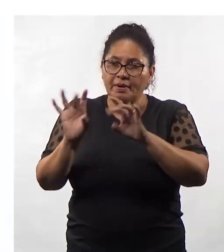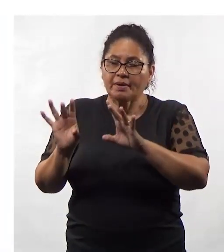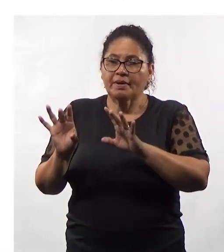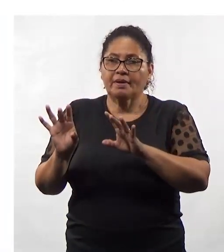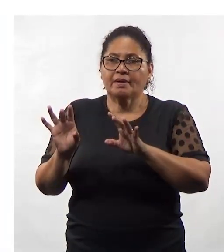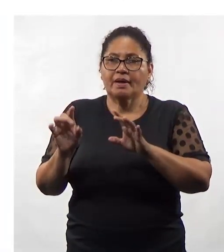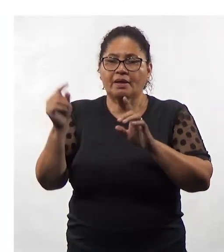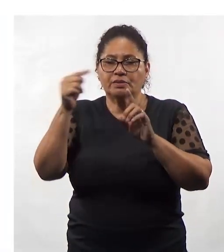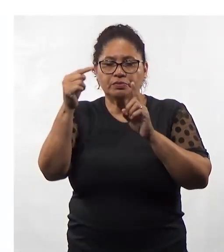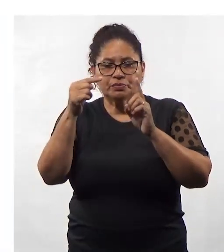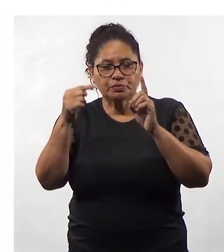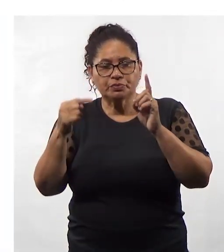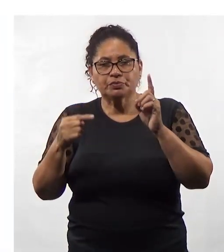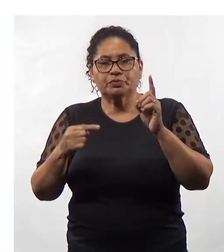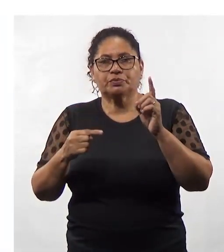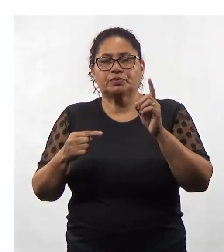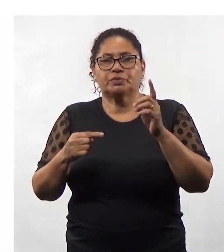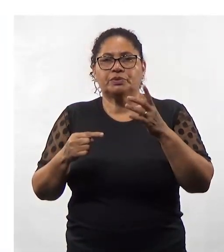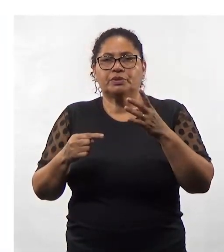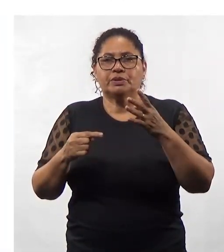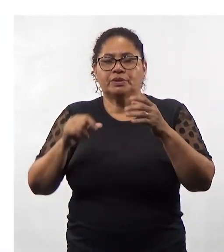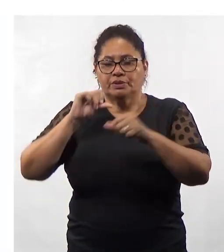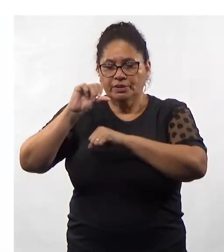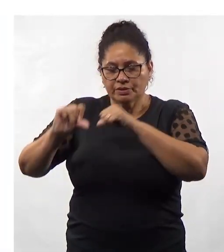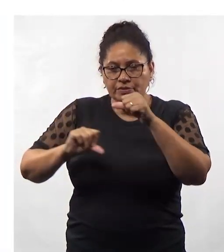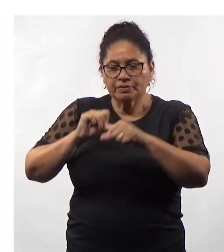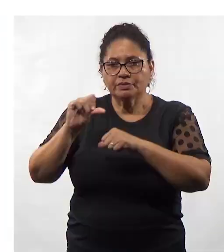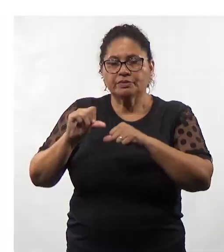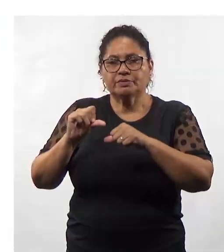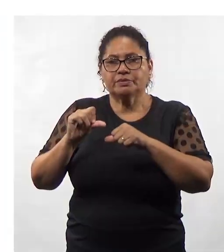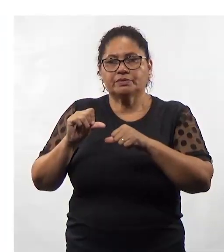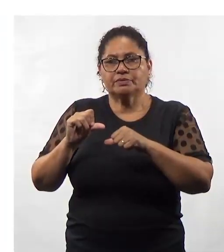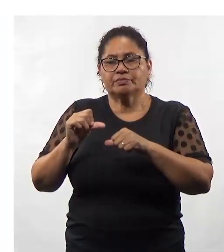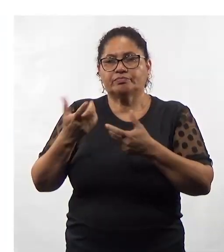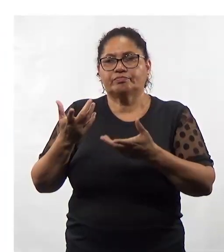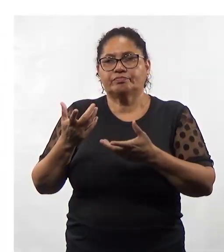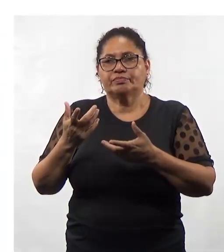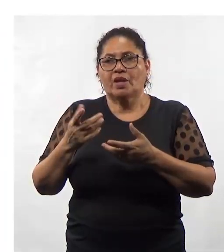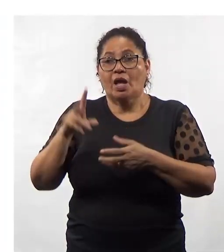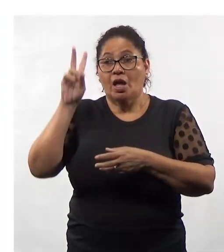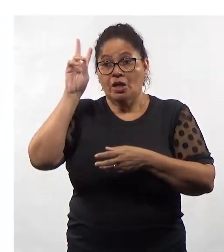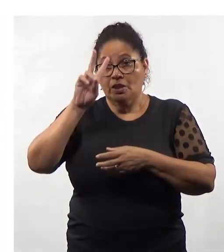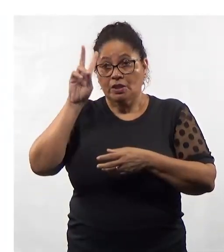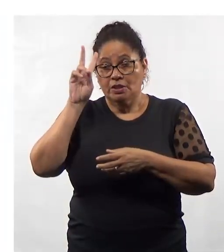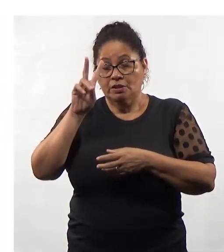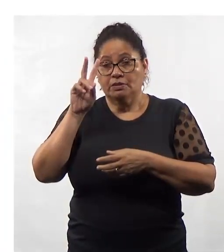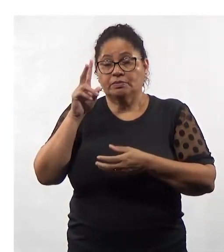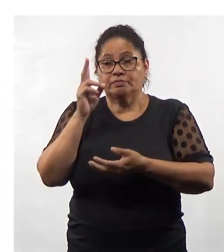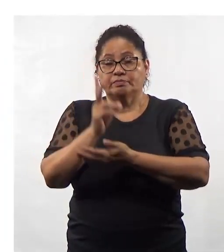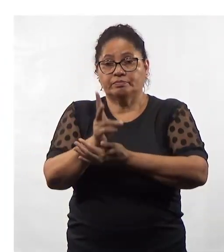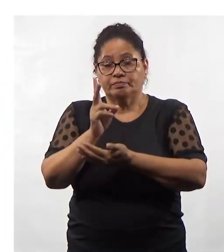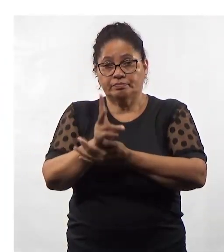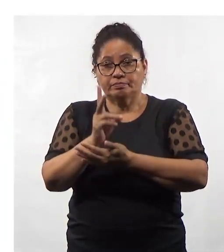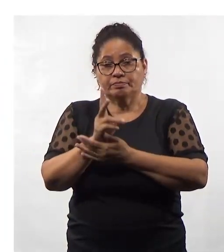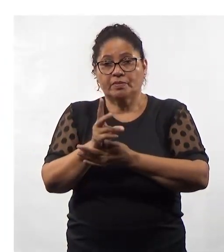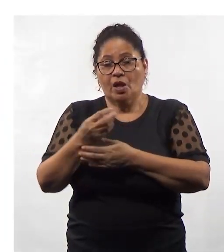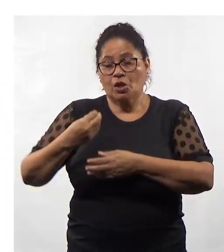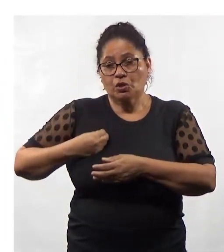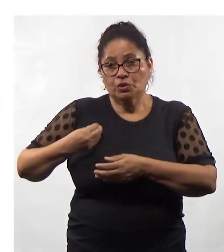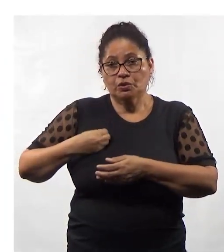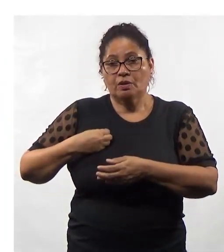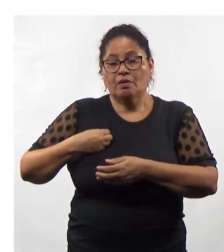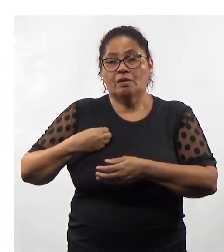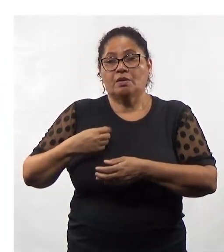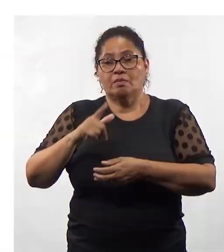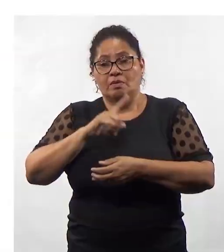cada item, descrição, objetivo, nós vamos ter uma avaliação, uma forma de avaliar. E sempre lembrando que a nota que a gente